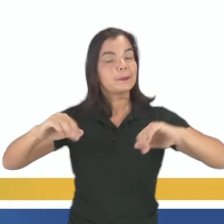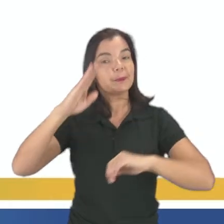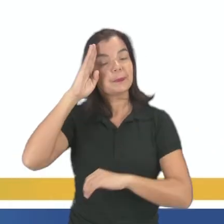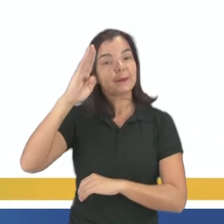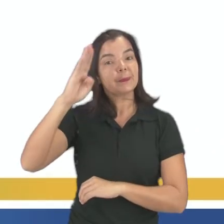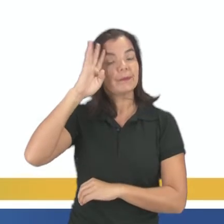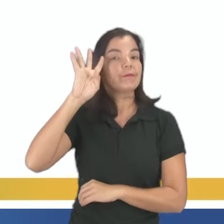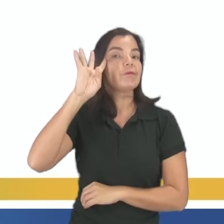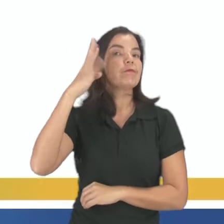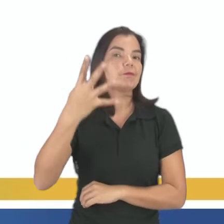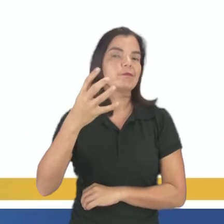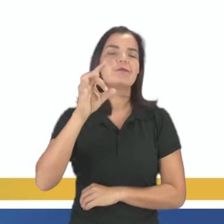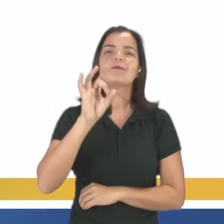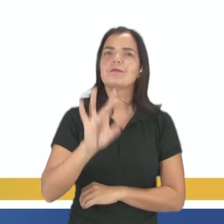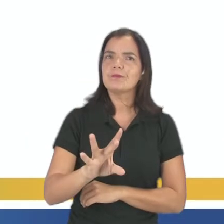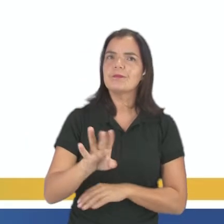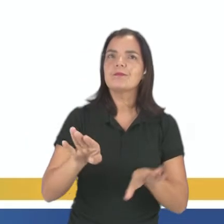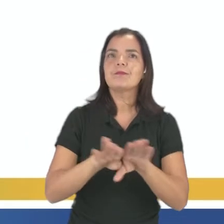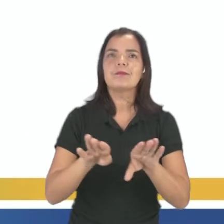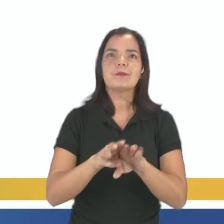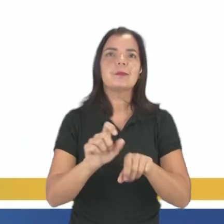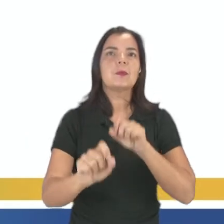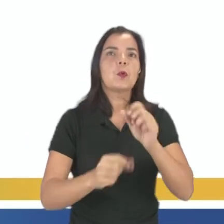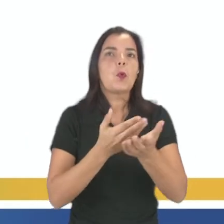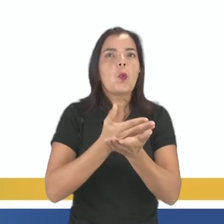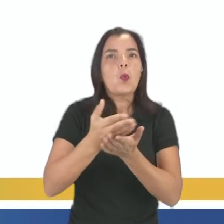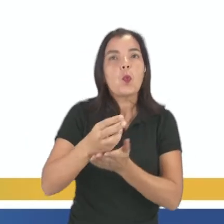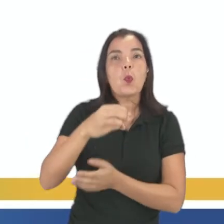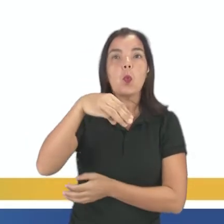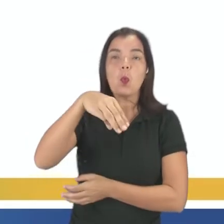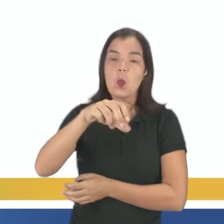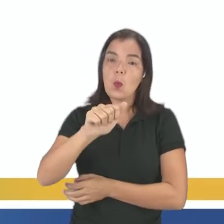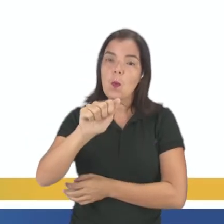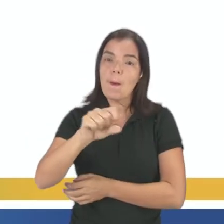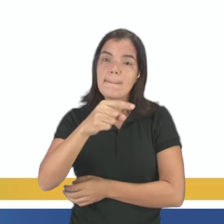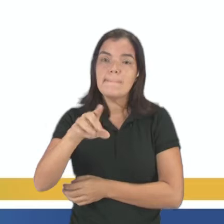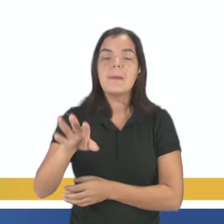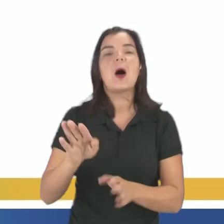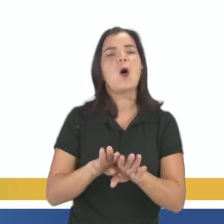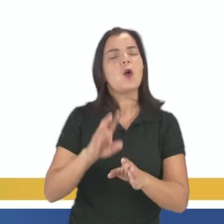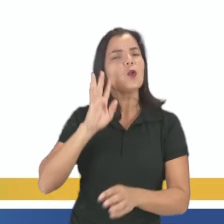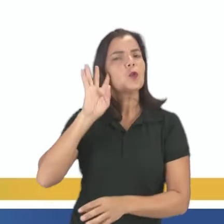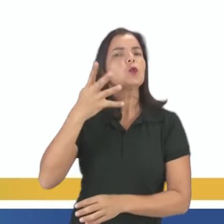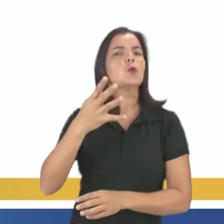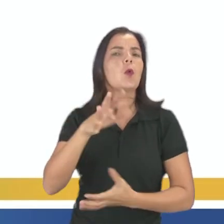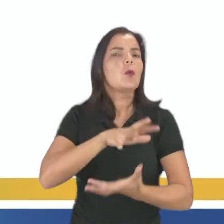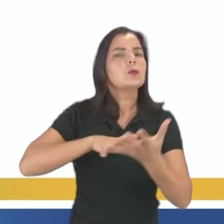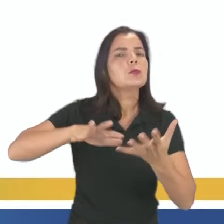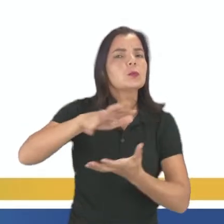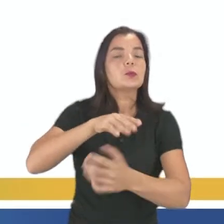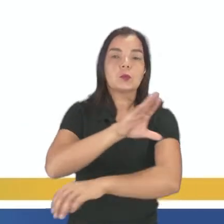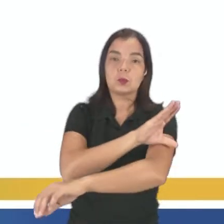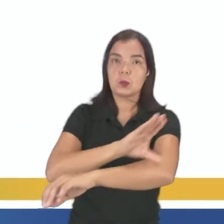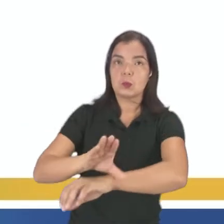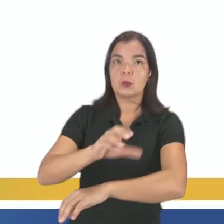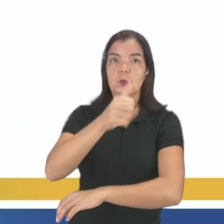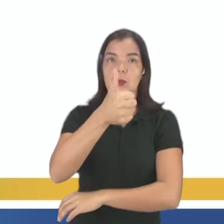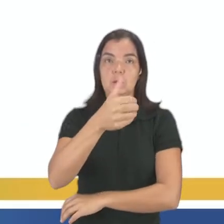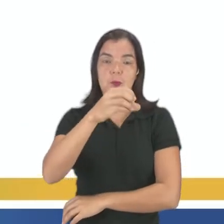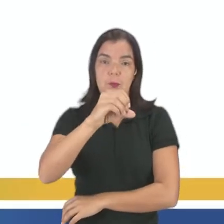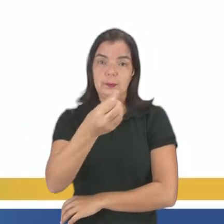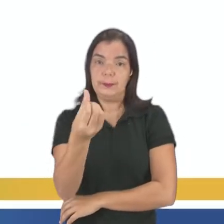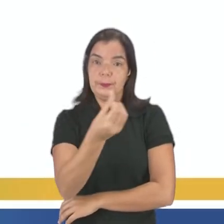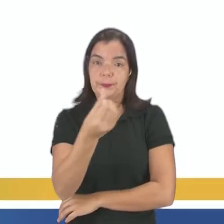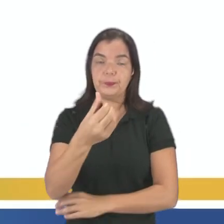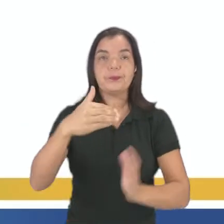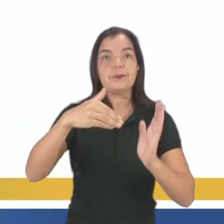principais decisões. Só que aí o Mao Tse Tung, ele começa também a agir com o que a gente conhece como a Revolução Cultural, de 1966 a